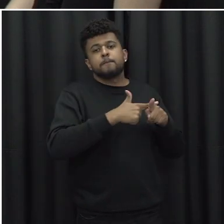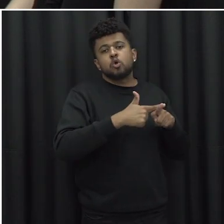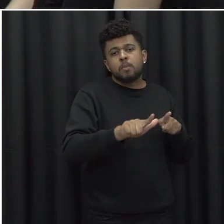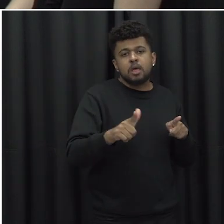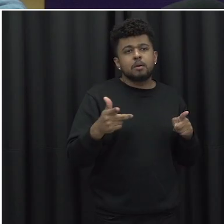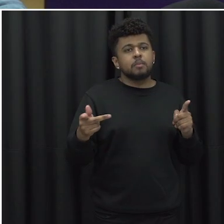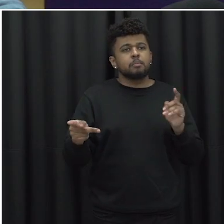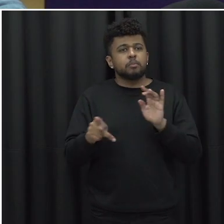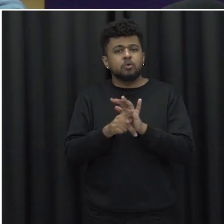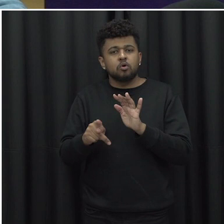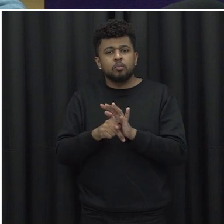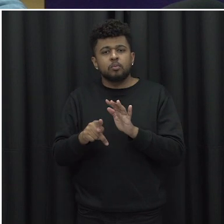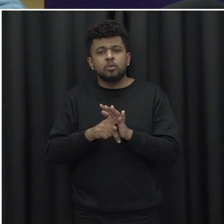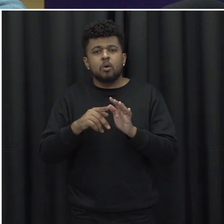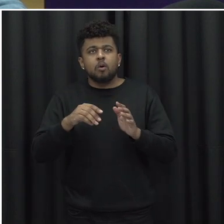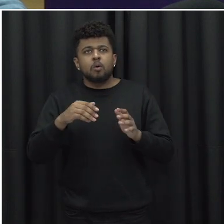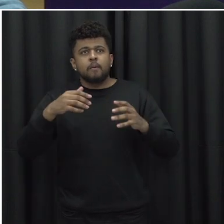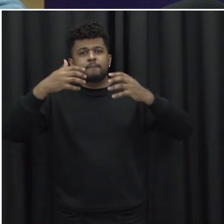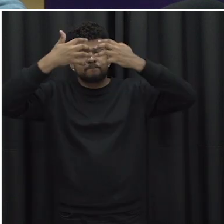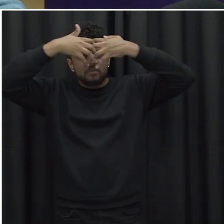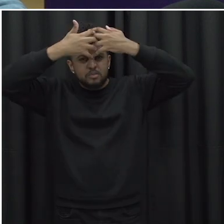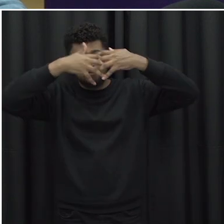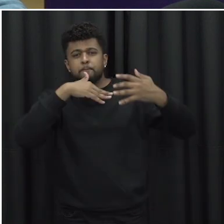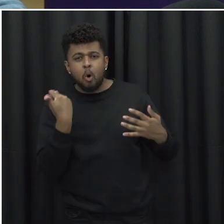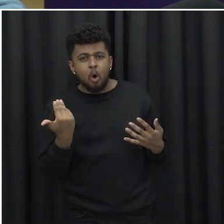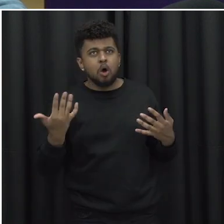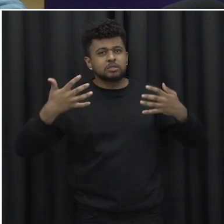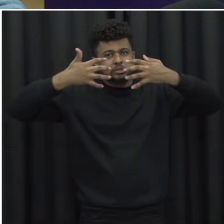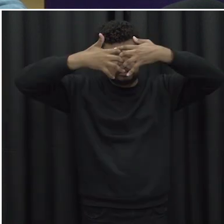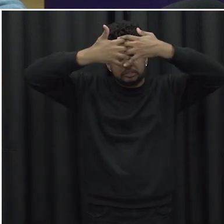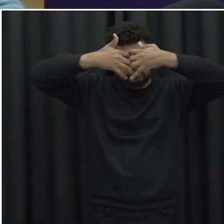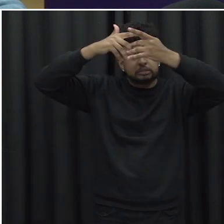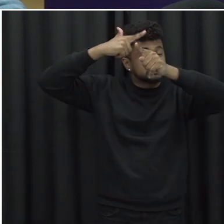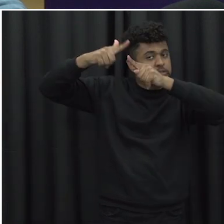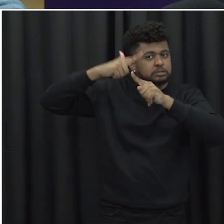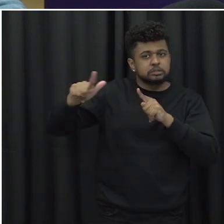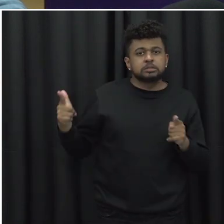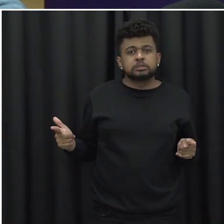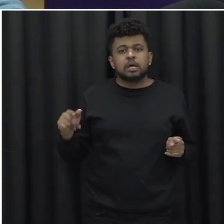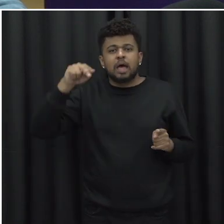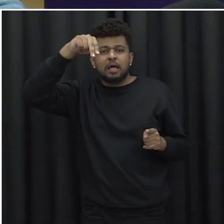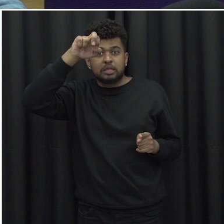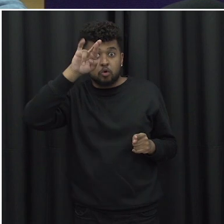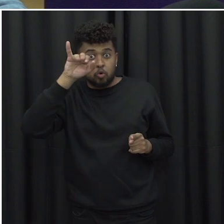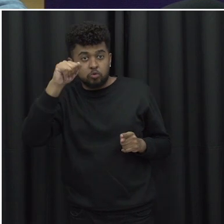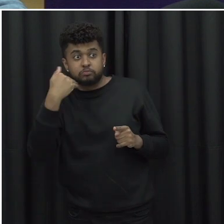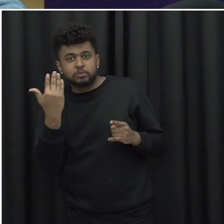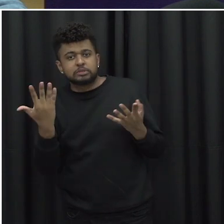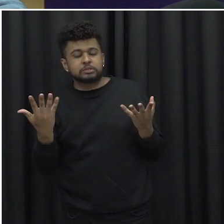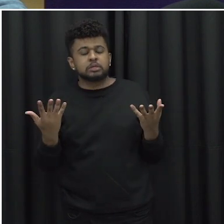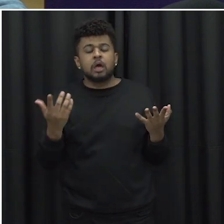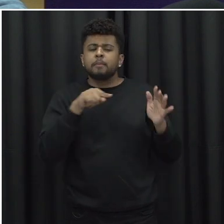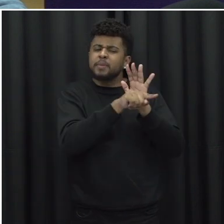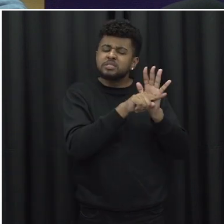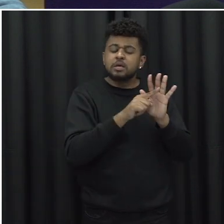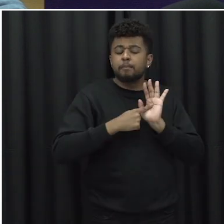tal trazia problemas como morte de neurônios, problemas cerebrais, assim,